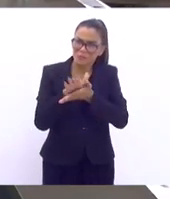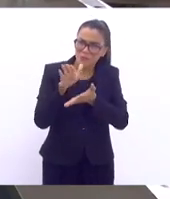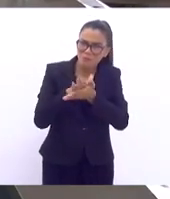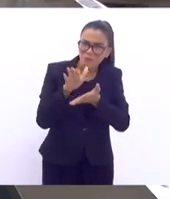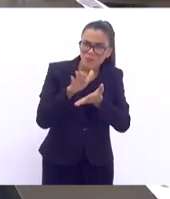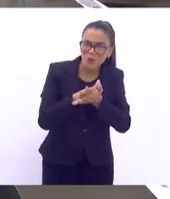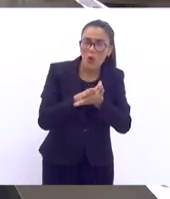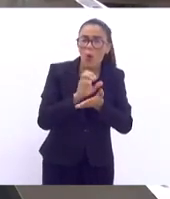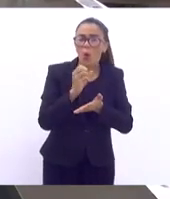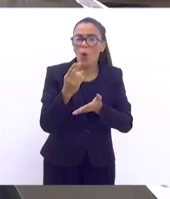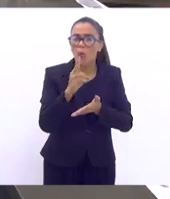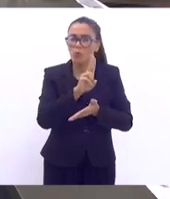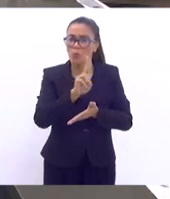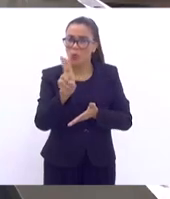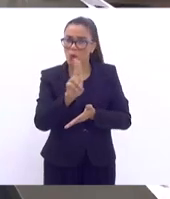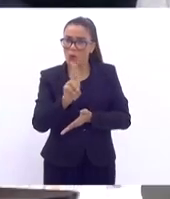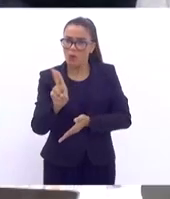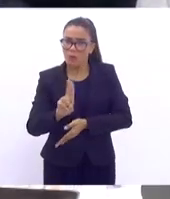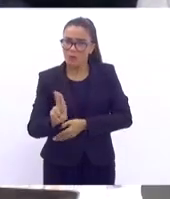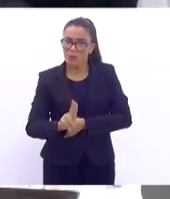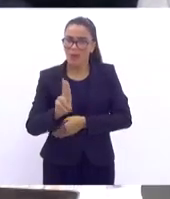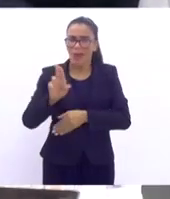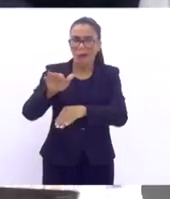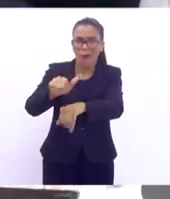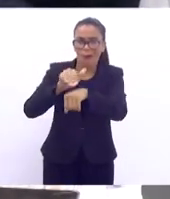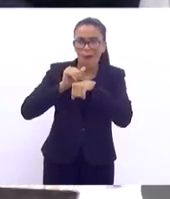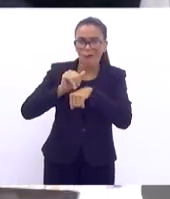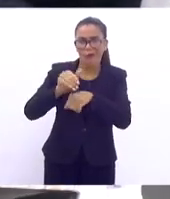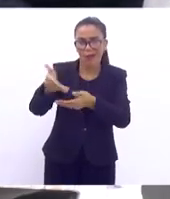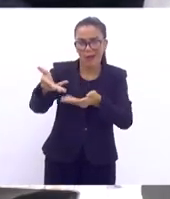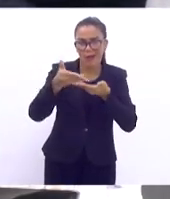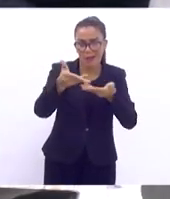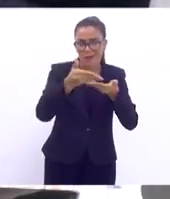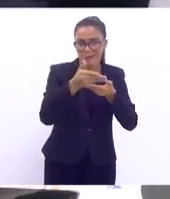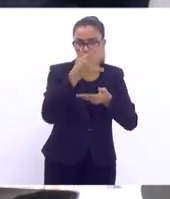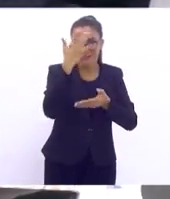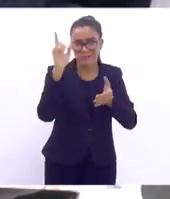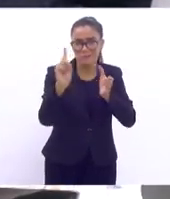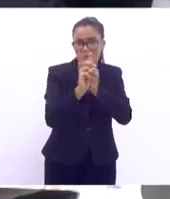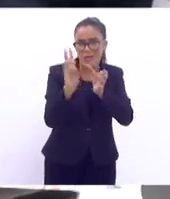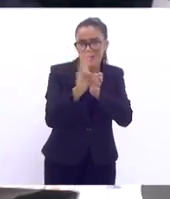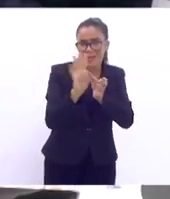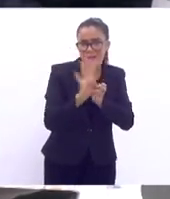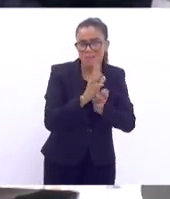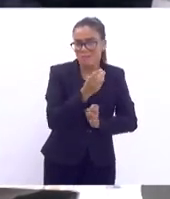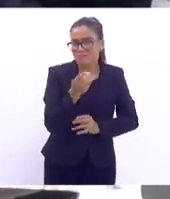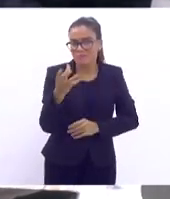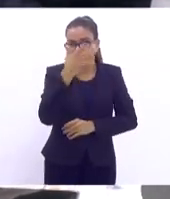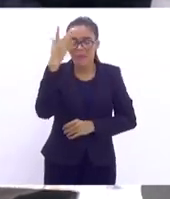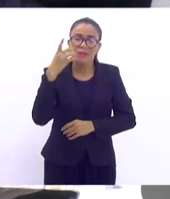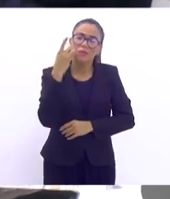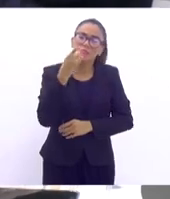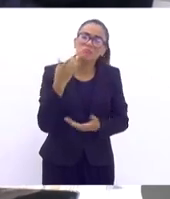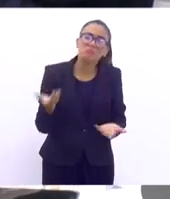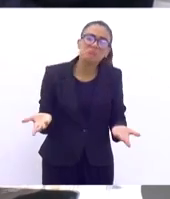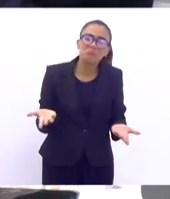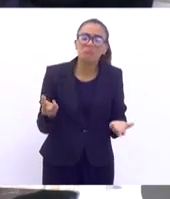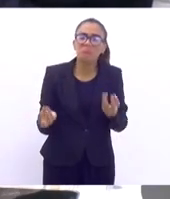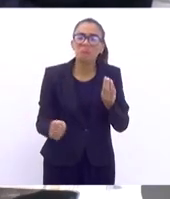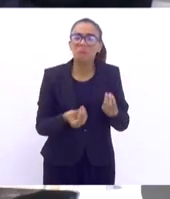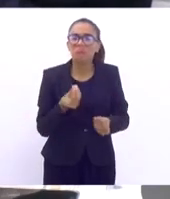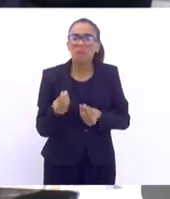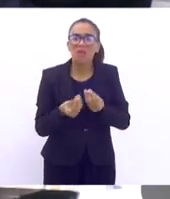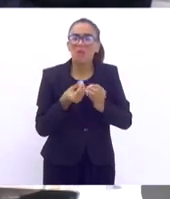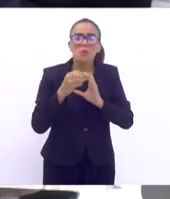o nomeará os membros me parece exatamente a mesma coisa a gente não tá dando o presidente que seja ele qual for a